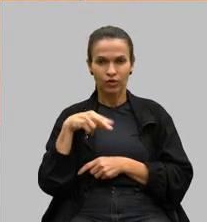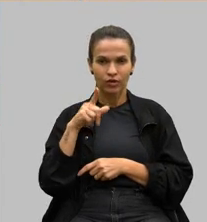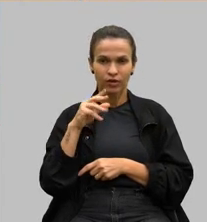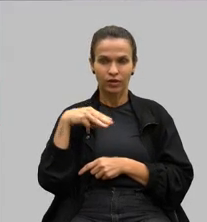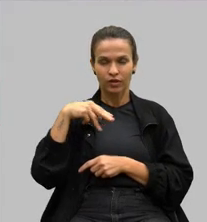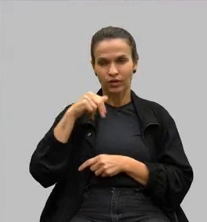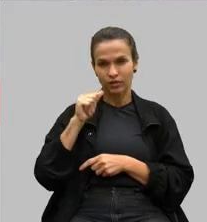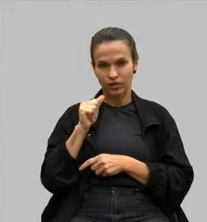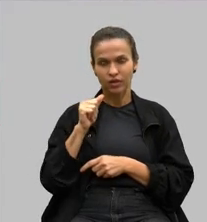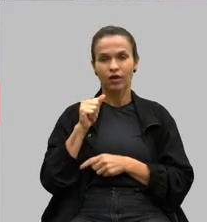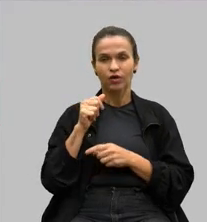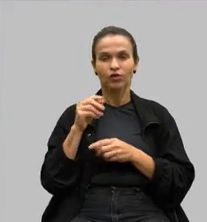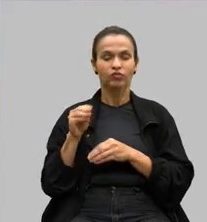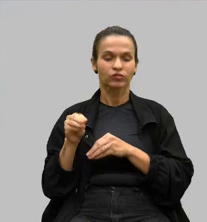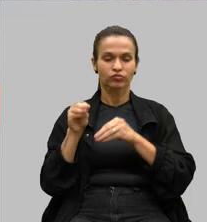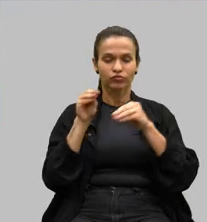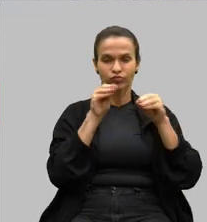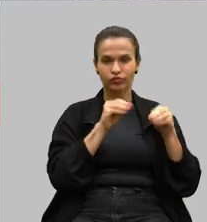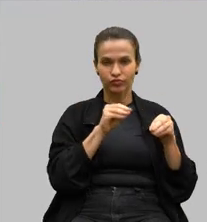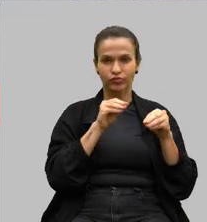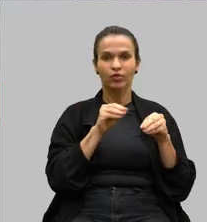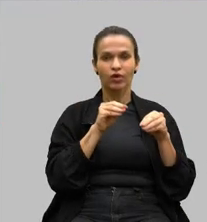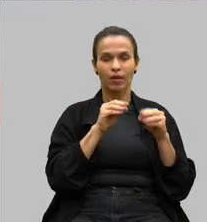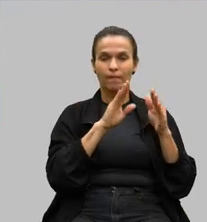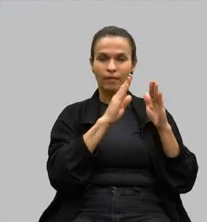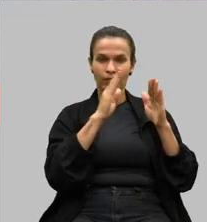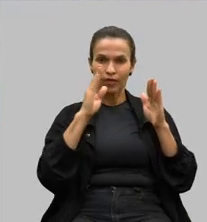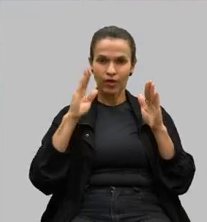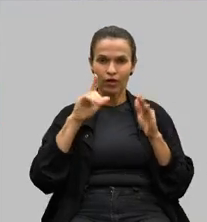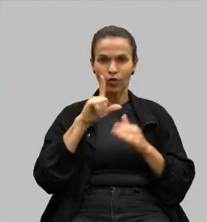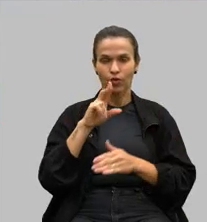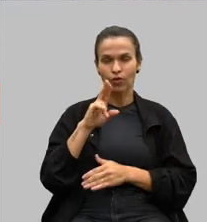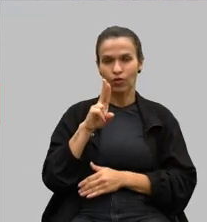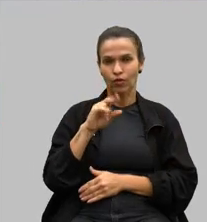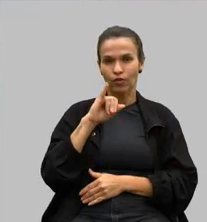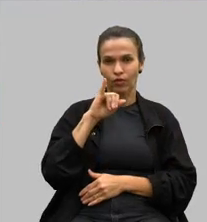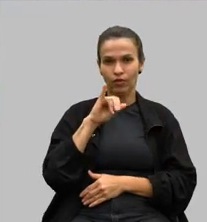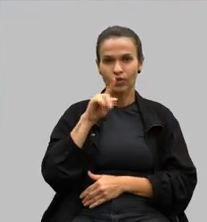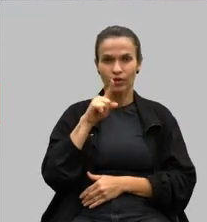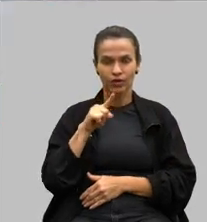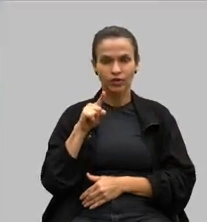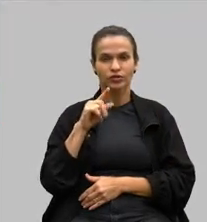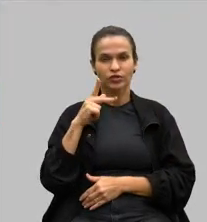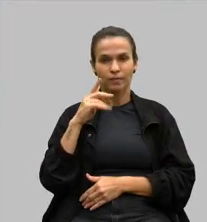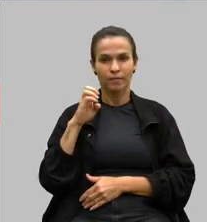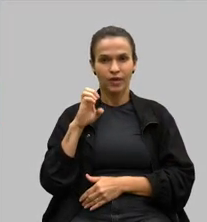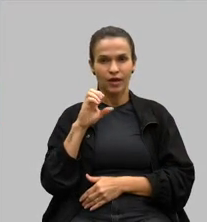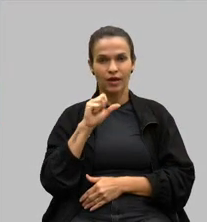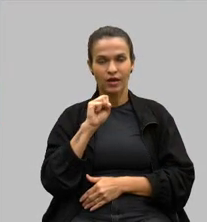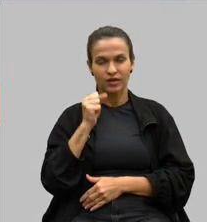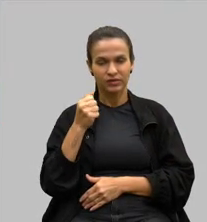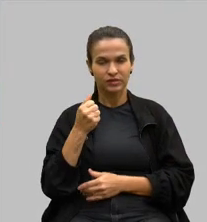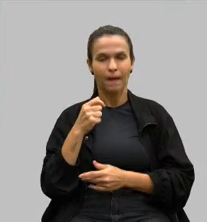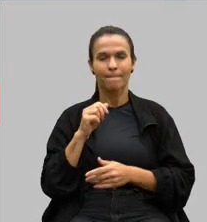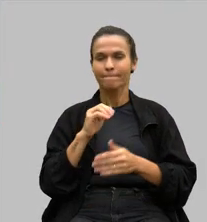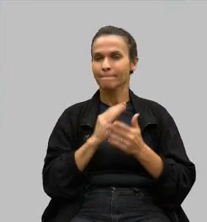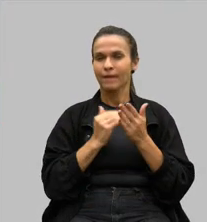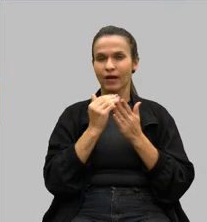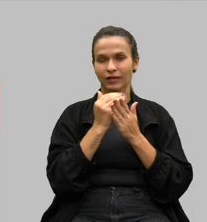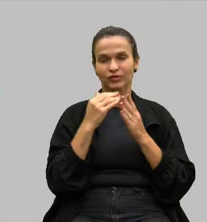a biblioteca Luiz de Bessa mais turistas eh 2023